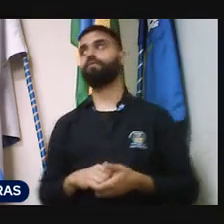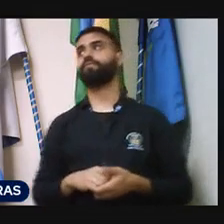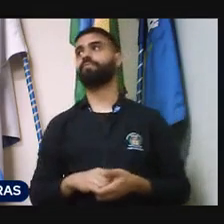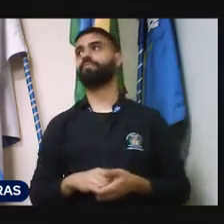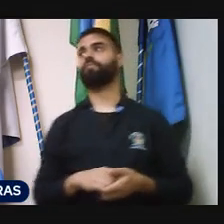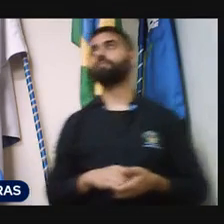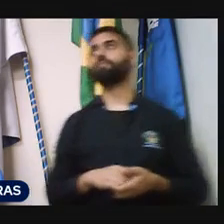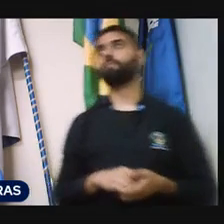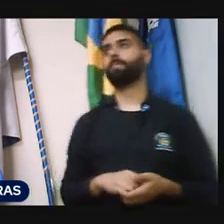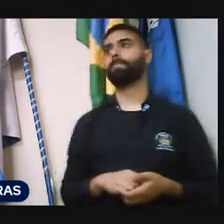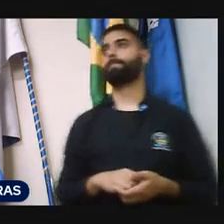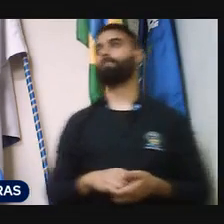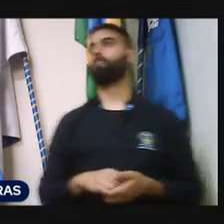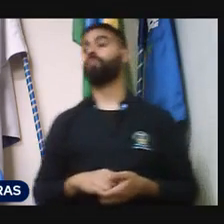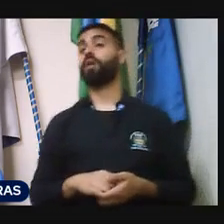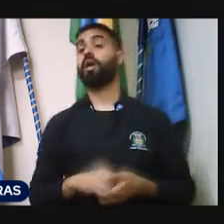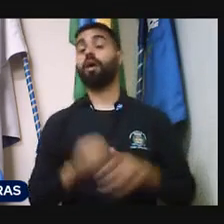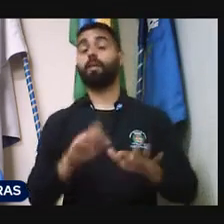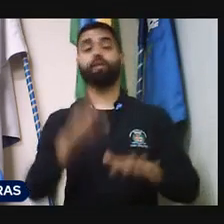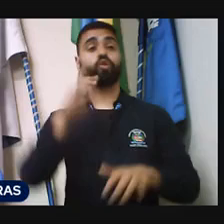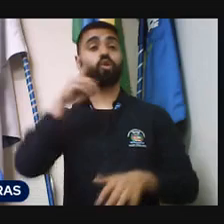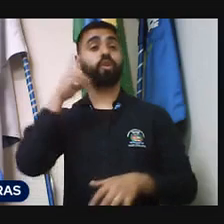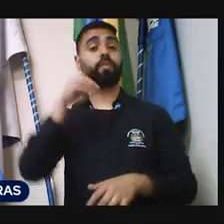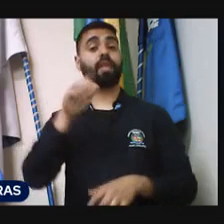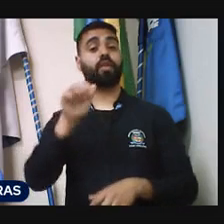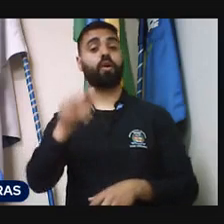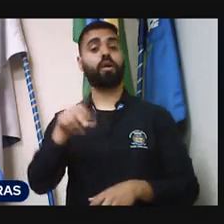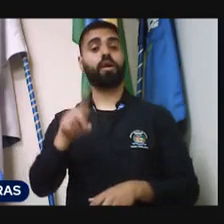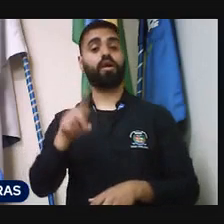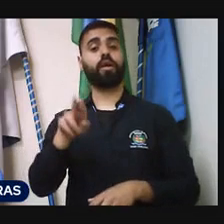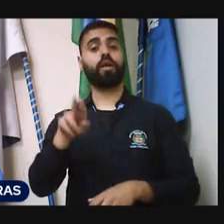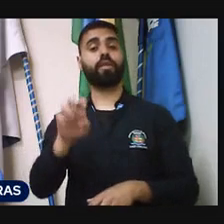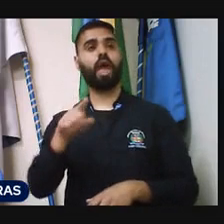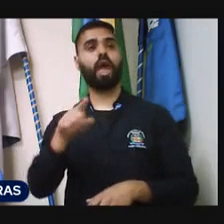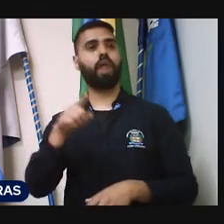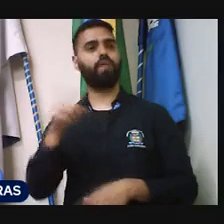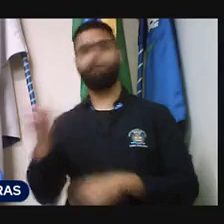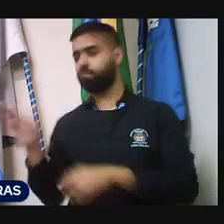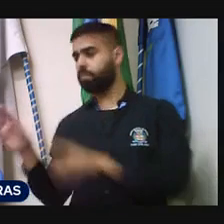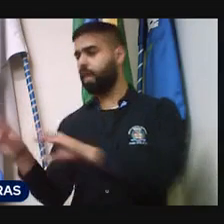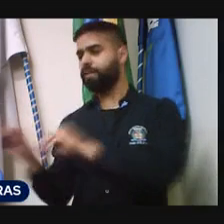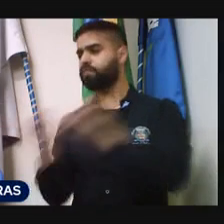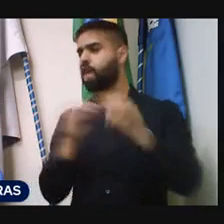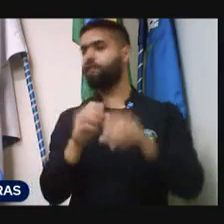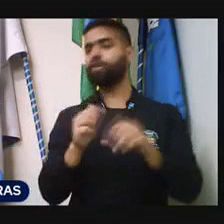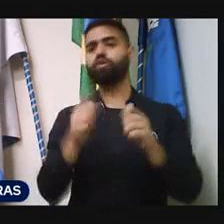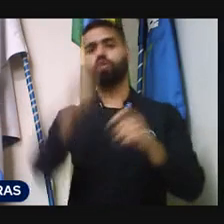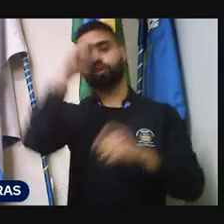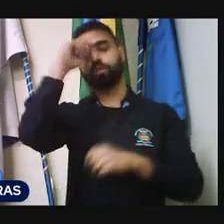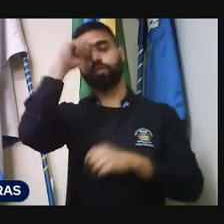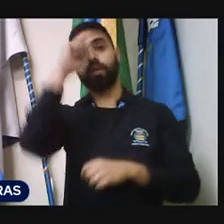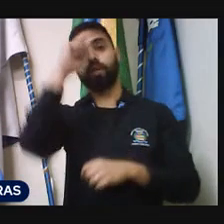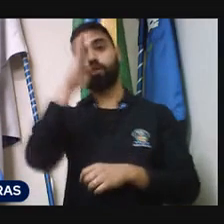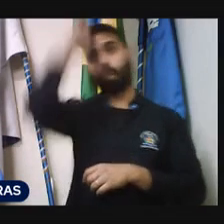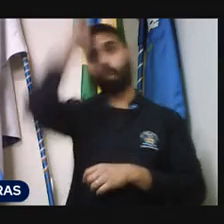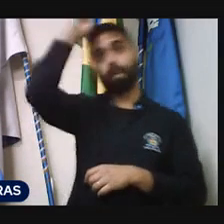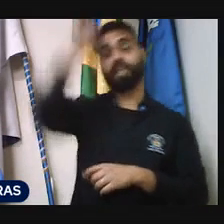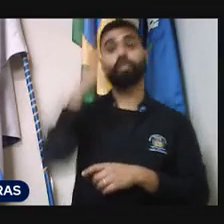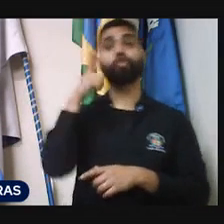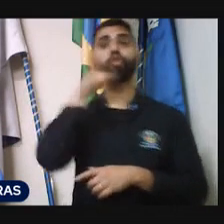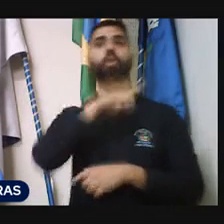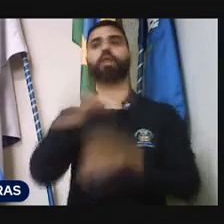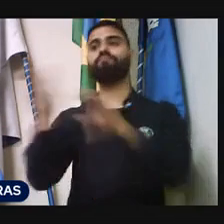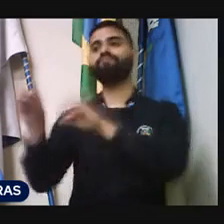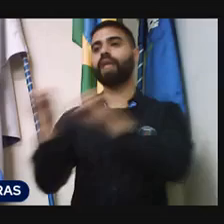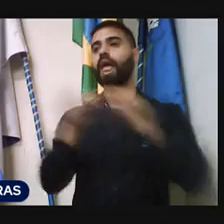quando eu no primeiro mandato meu me levou lá no hospital do bombeiro lá na Praça Tiradentes e nós conseguimos trazer aquela Ambulância